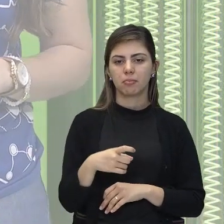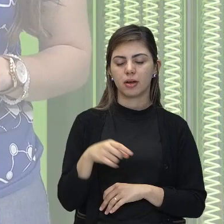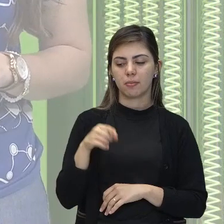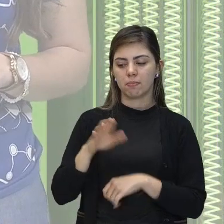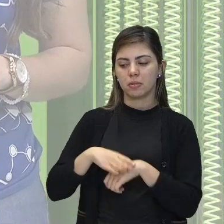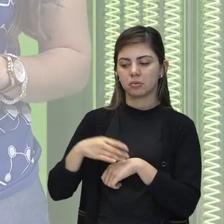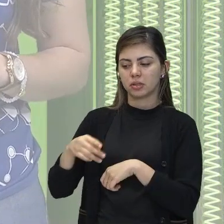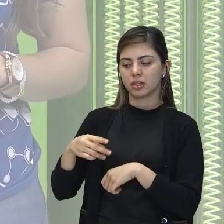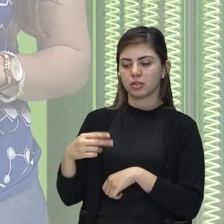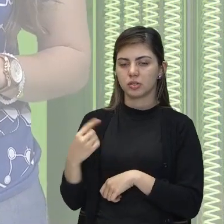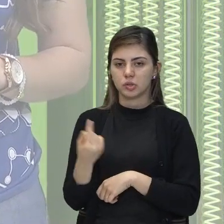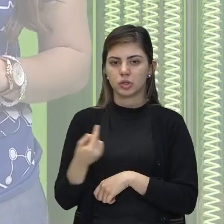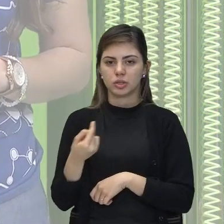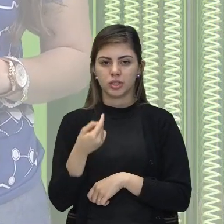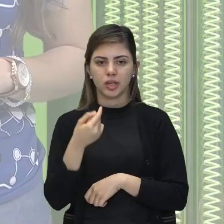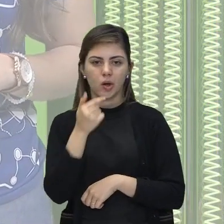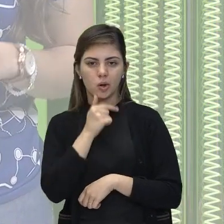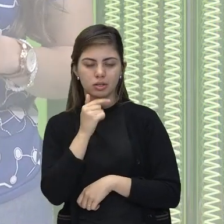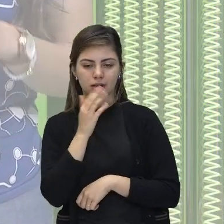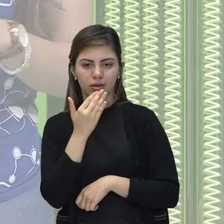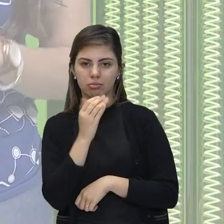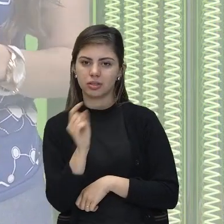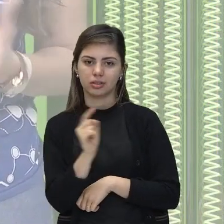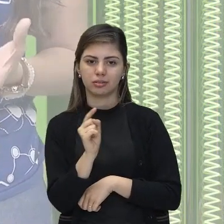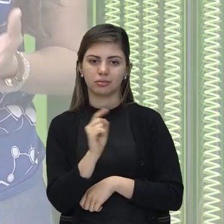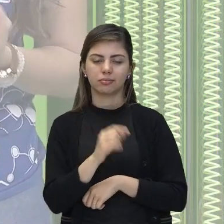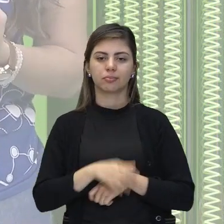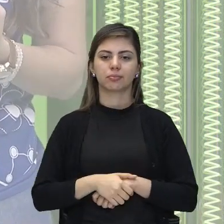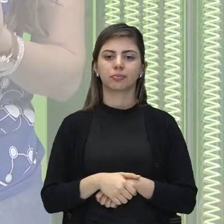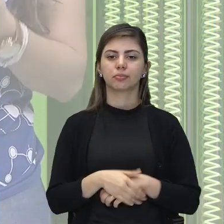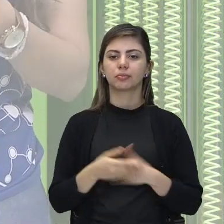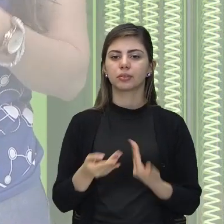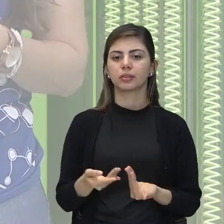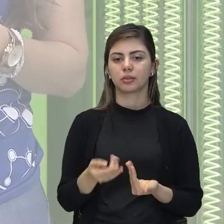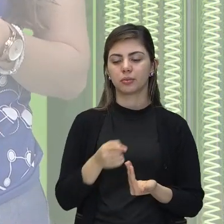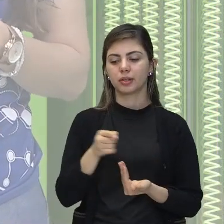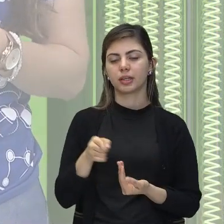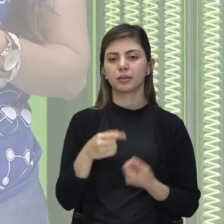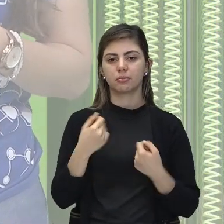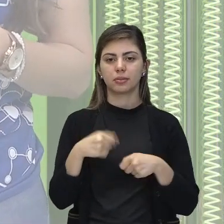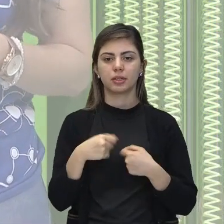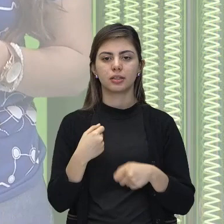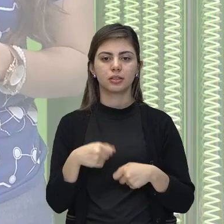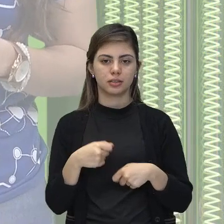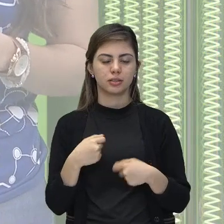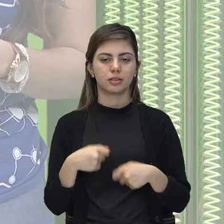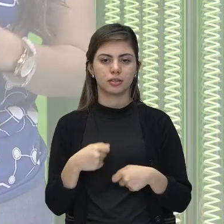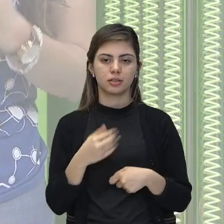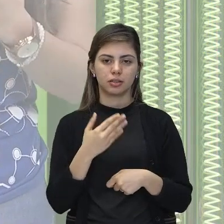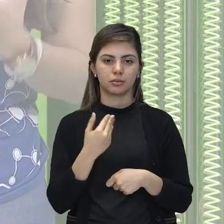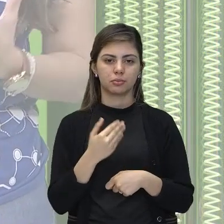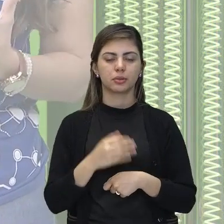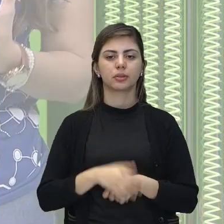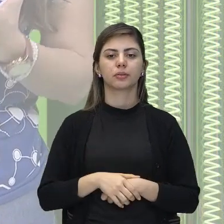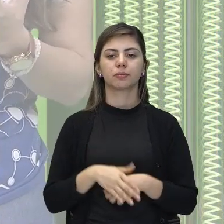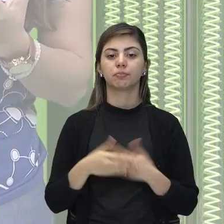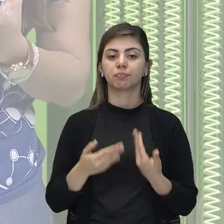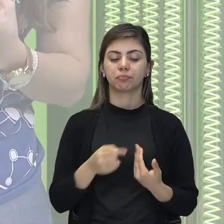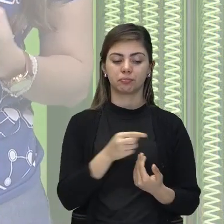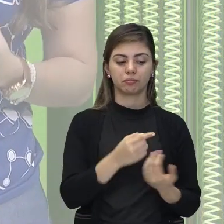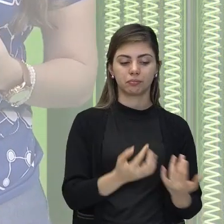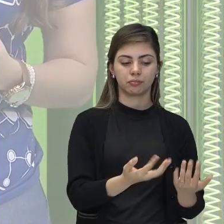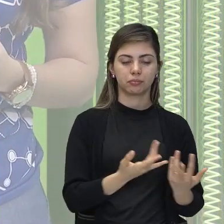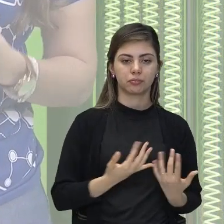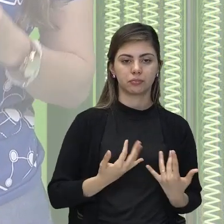o fungo é heterotrófico. Então, o fungo absorve alimento do meio, certo? Então, as algas